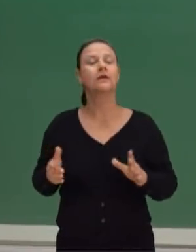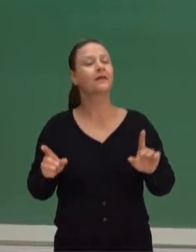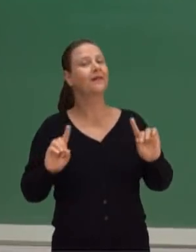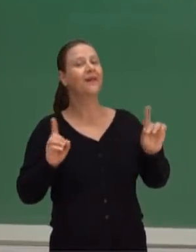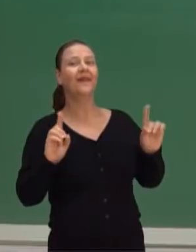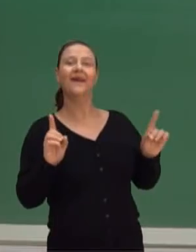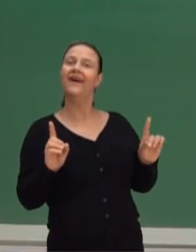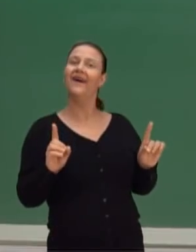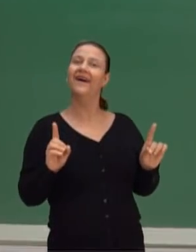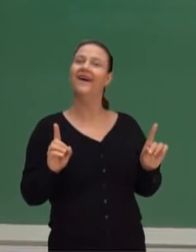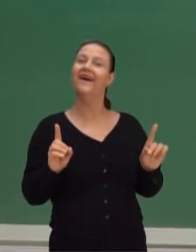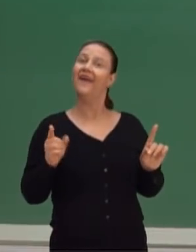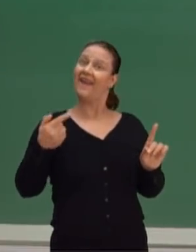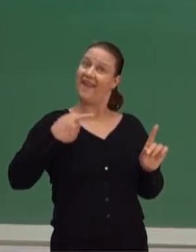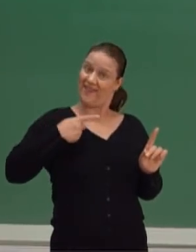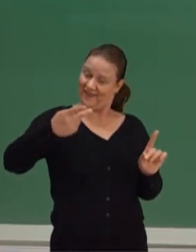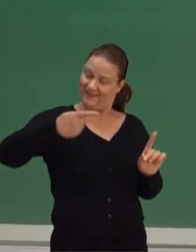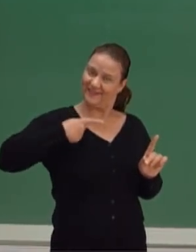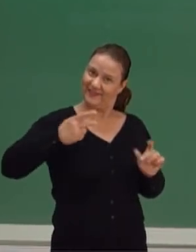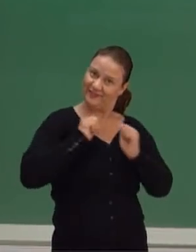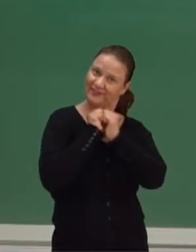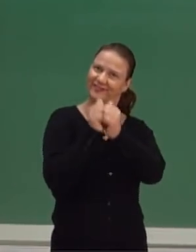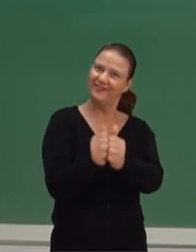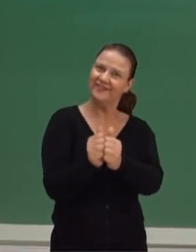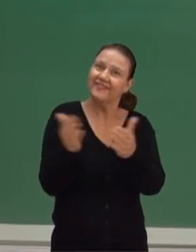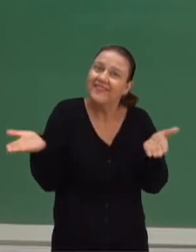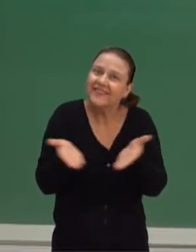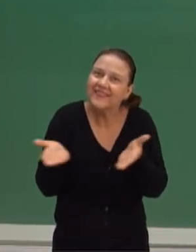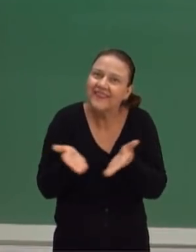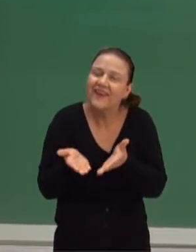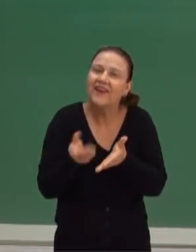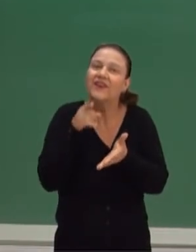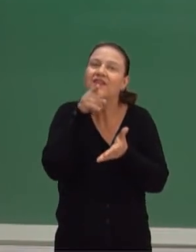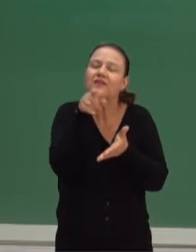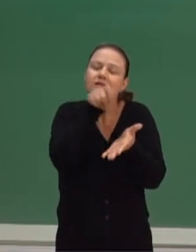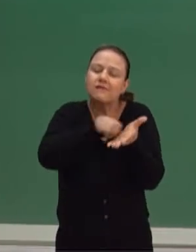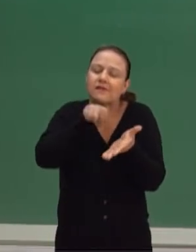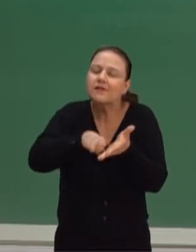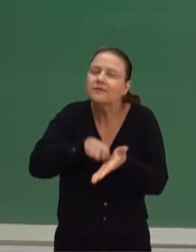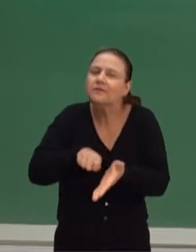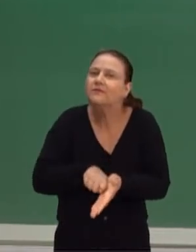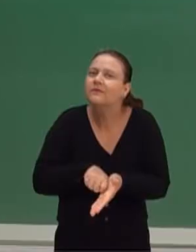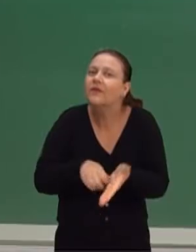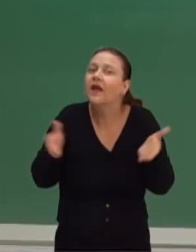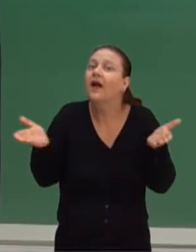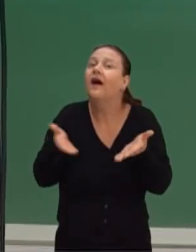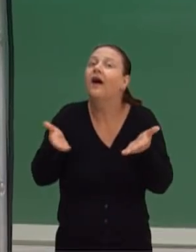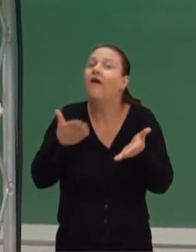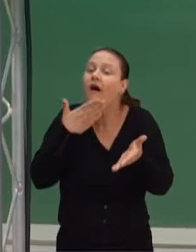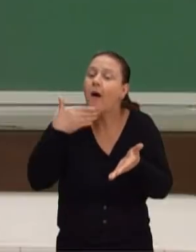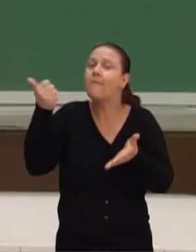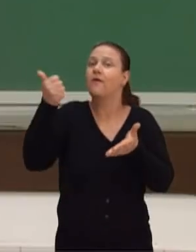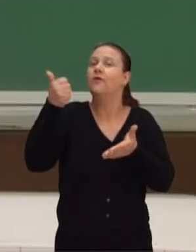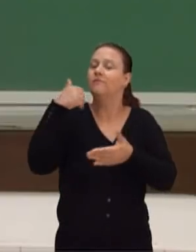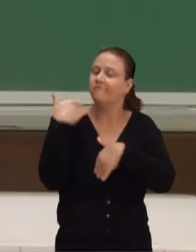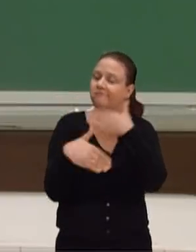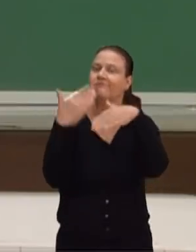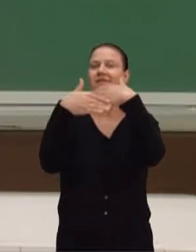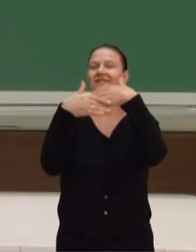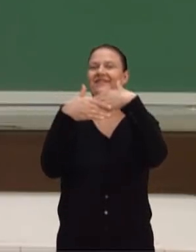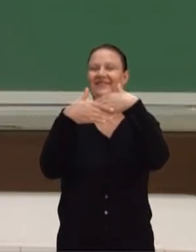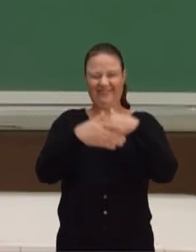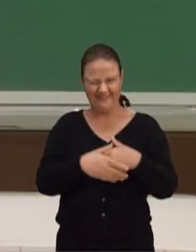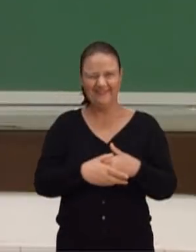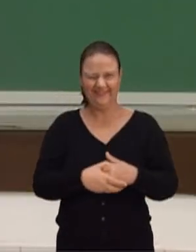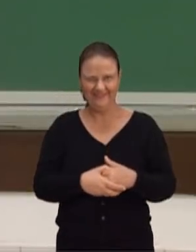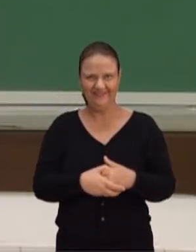estou aqui fazendo a reestruturação do texto com vocês. Você produziu e nós vamos melhorar agora. Legal?